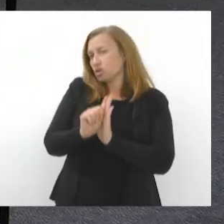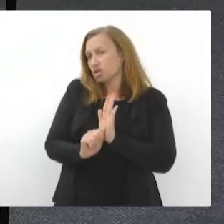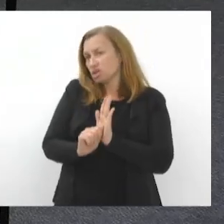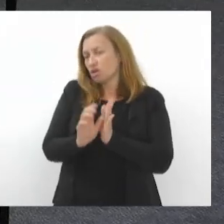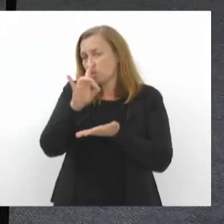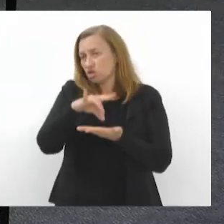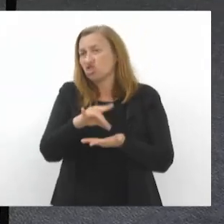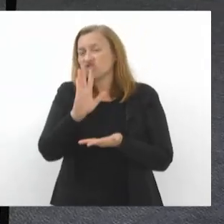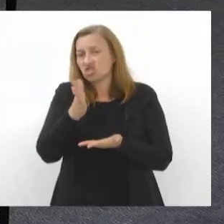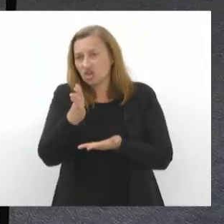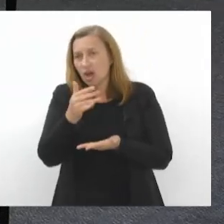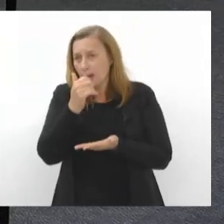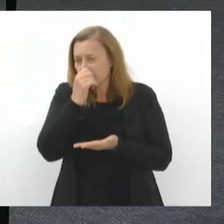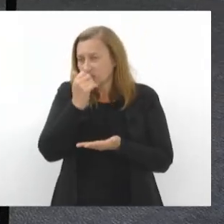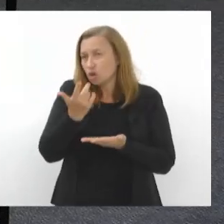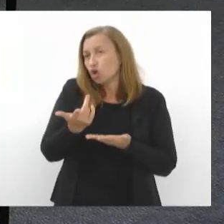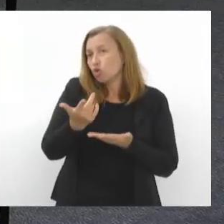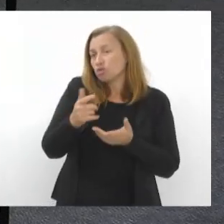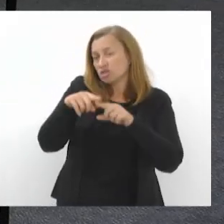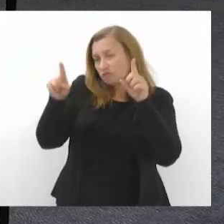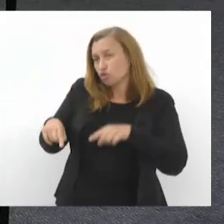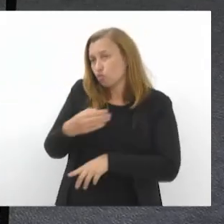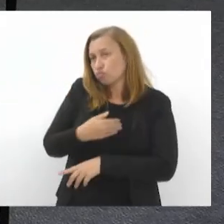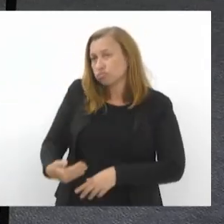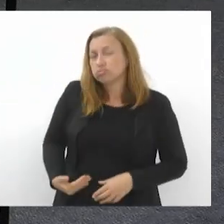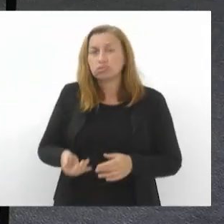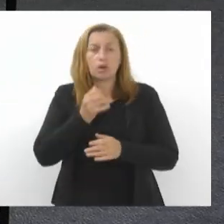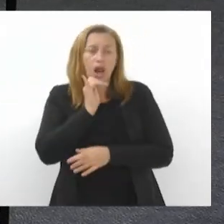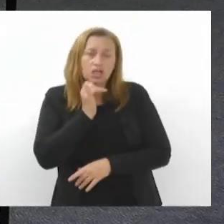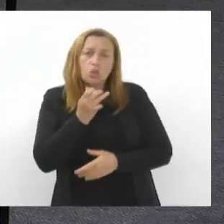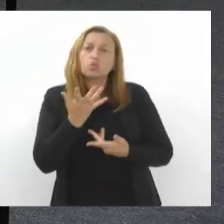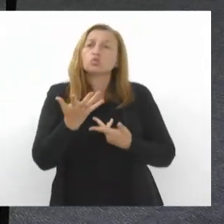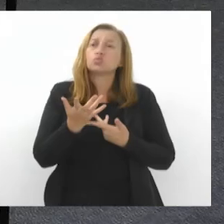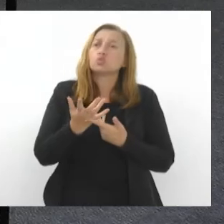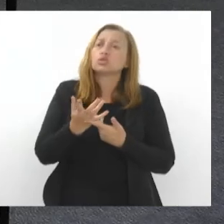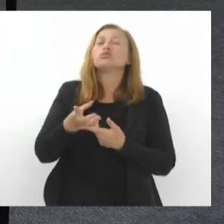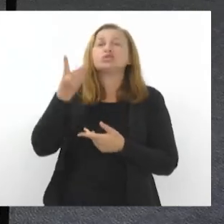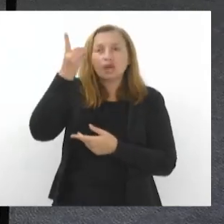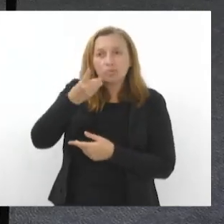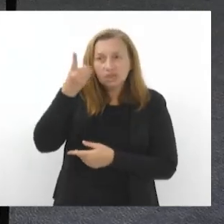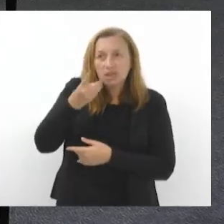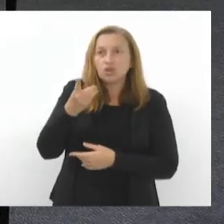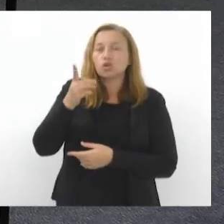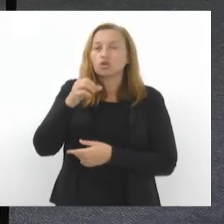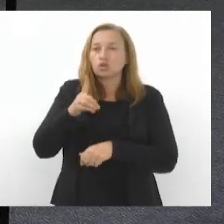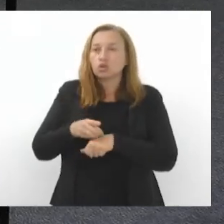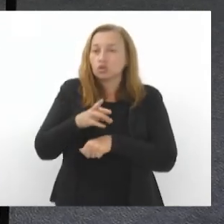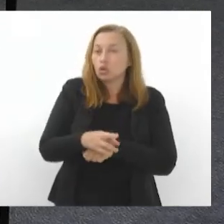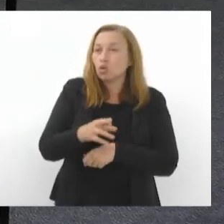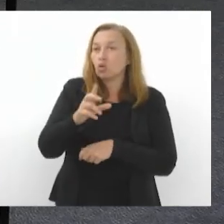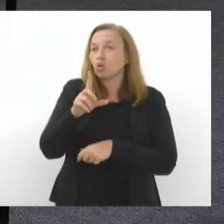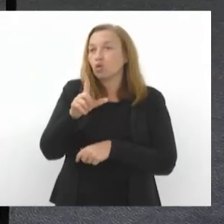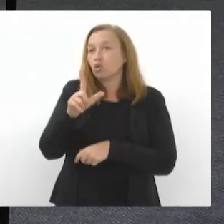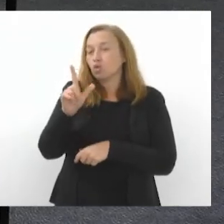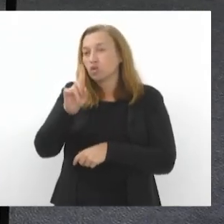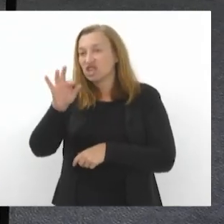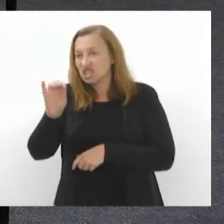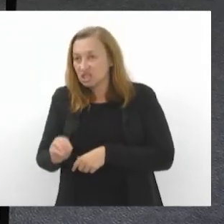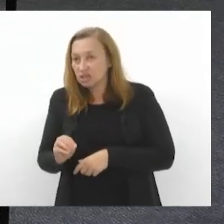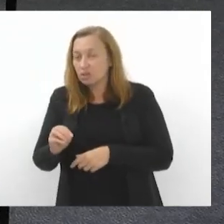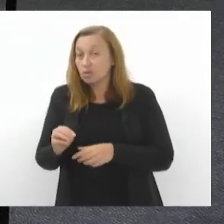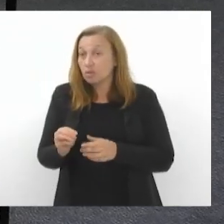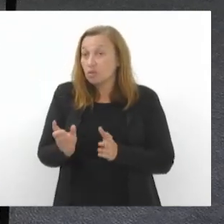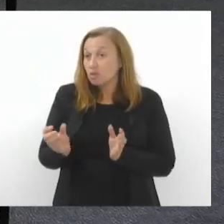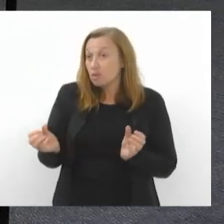já apertava sobre os servidores públicos, e o relatório do deputado Dr. Luizinho apertou ainda mais